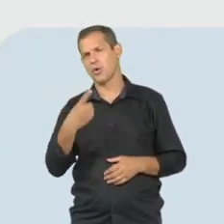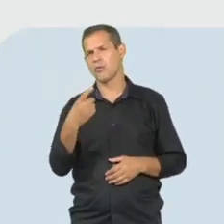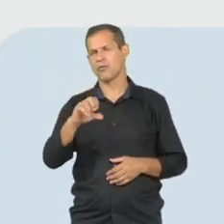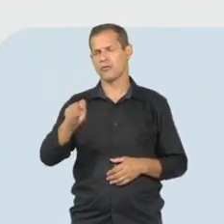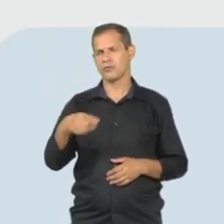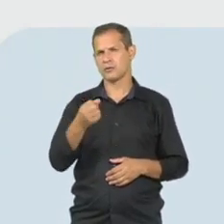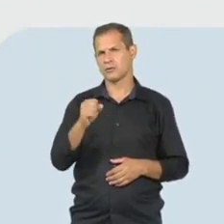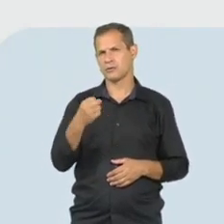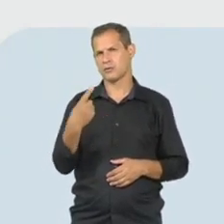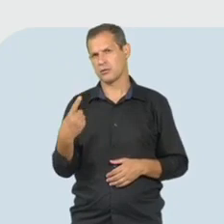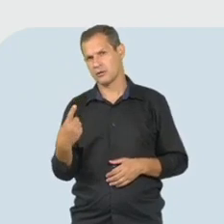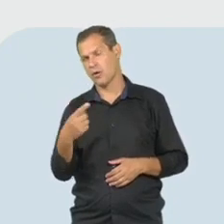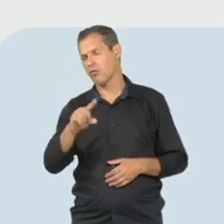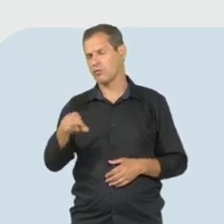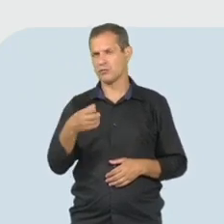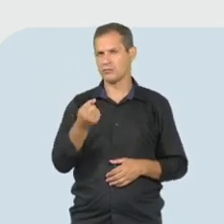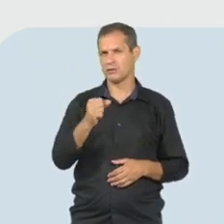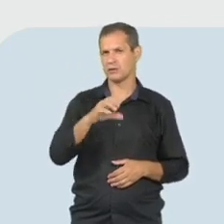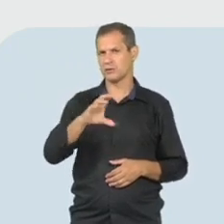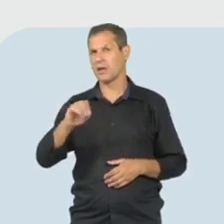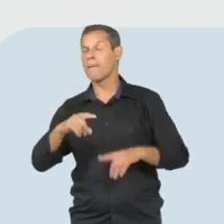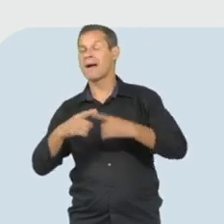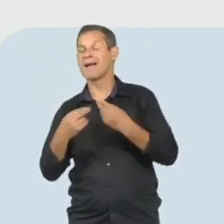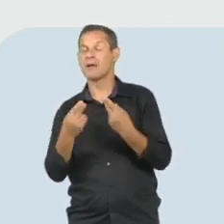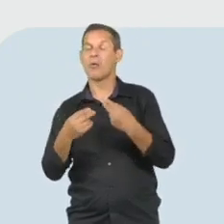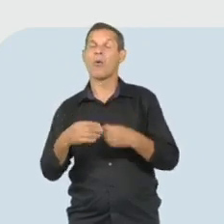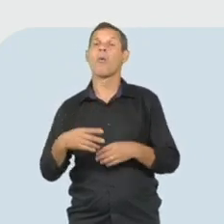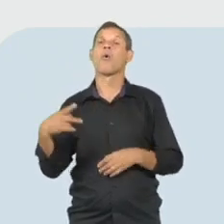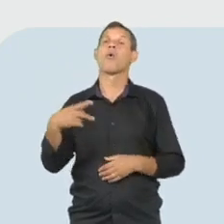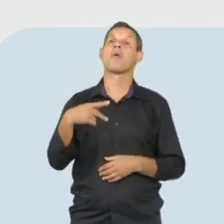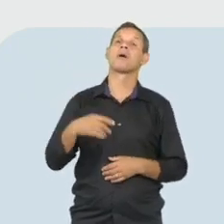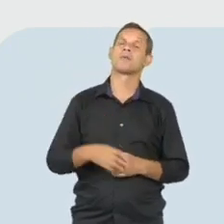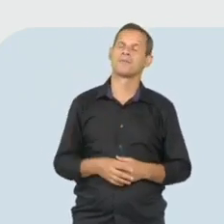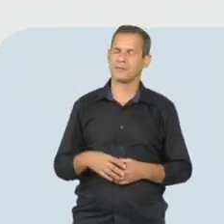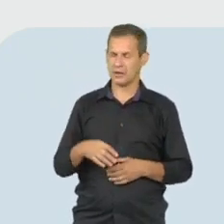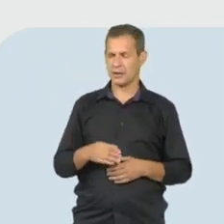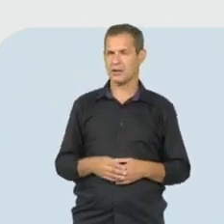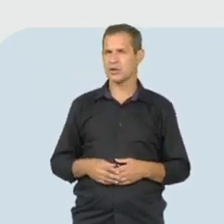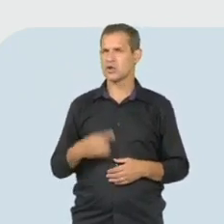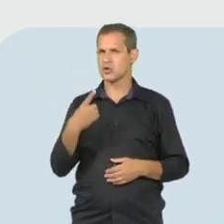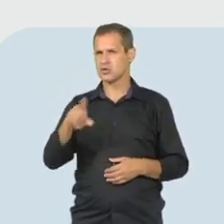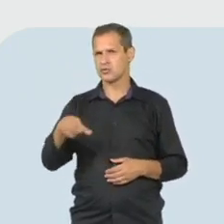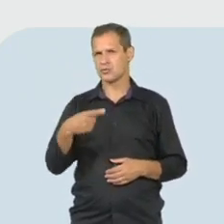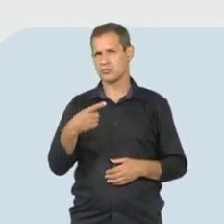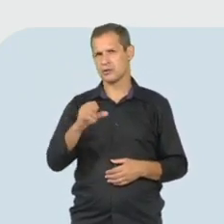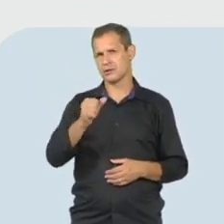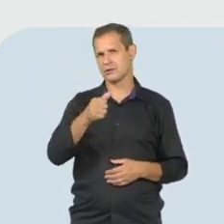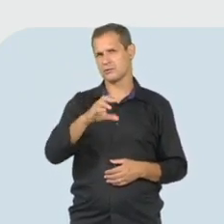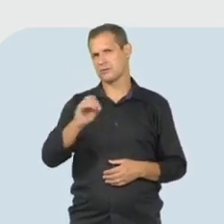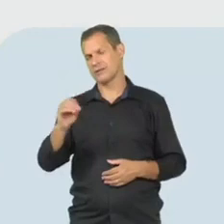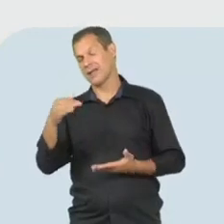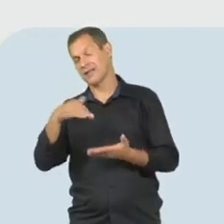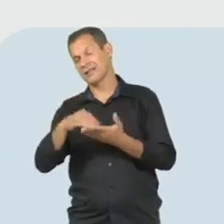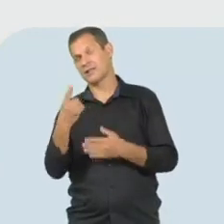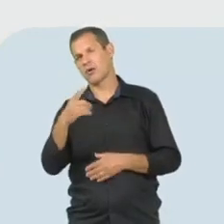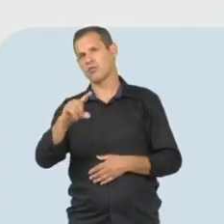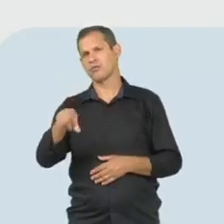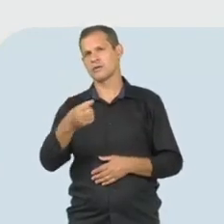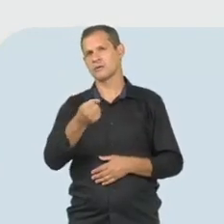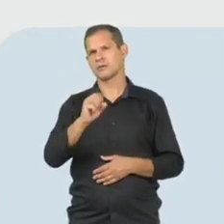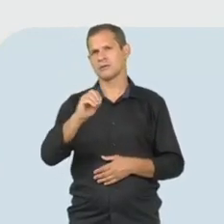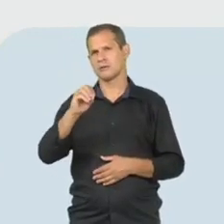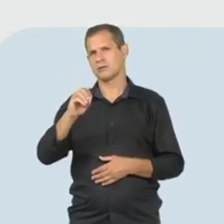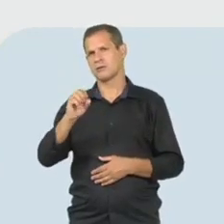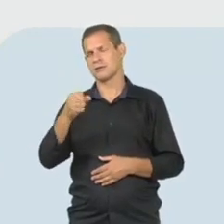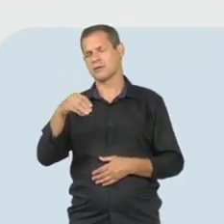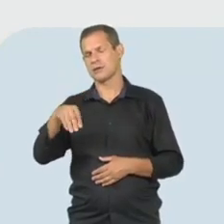m, 1,80 m, até porque ele está dizendo que é igual ou maior. Então, entre 1,80 m e 1,88 m, que são valores menores aqui